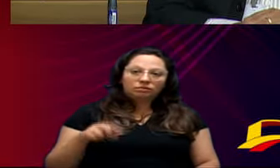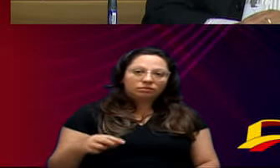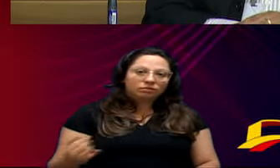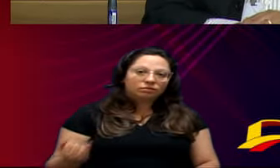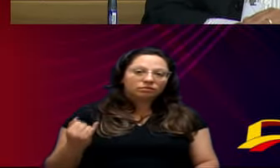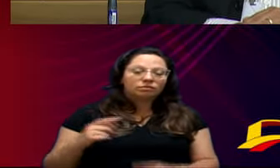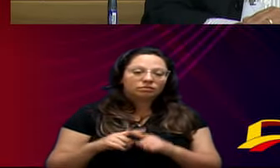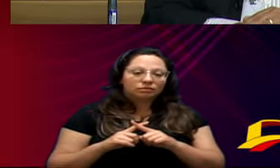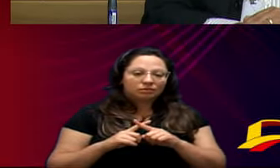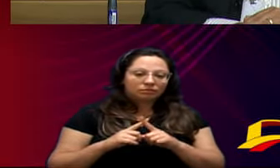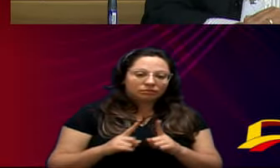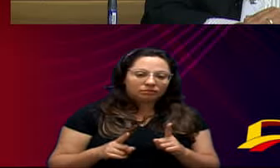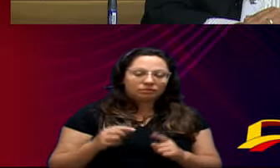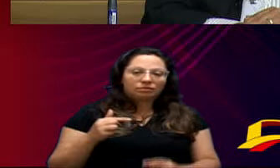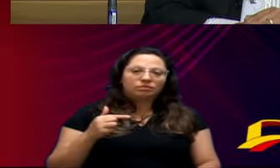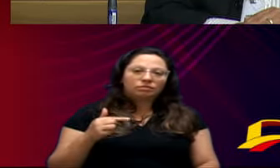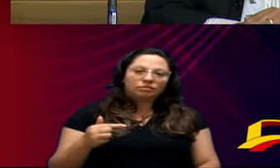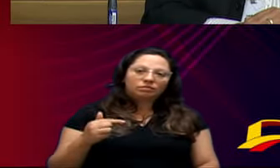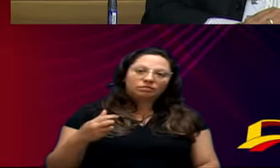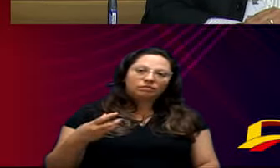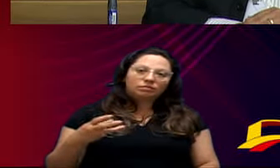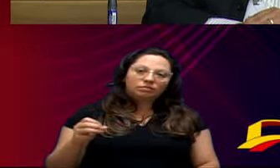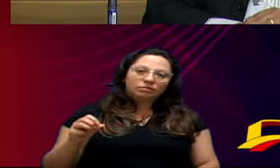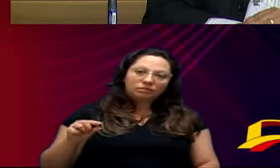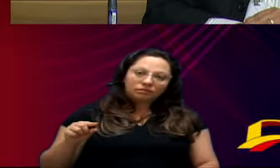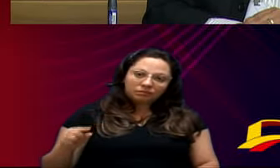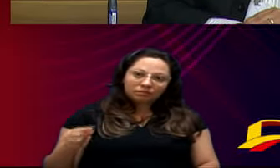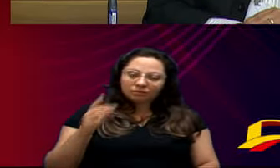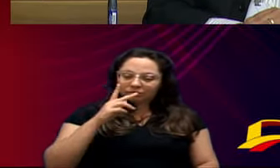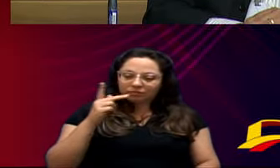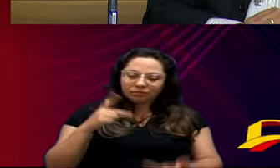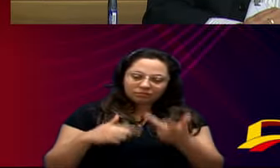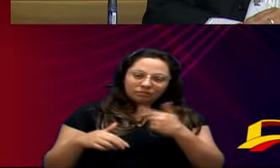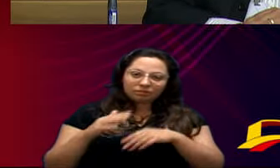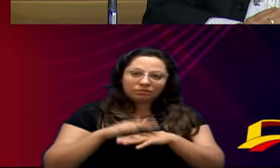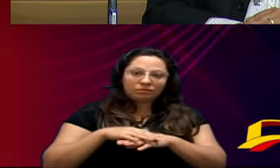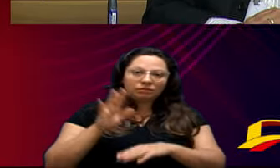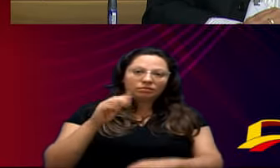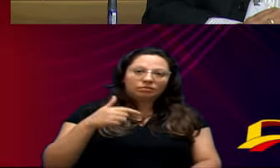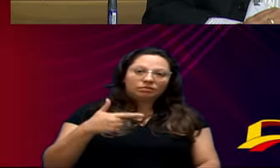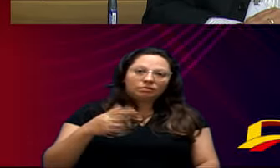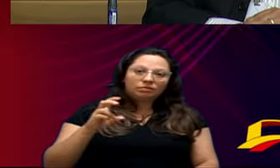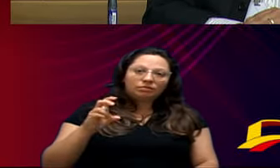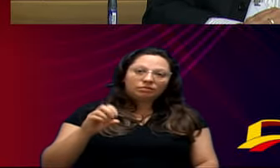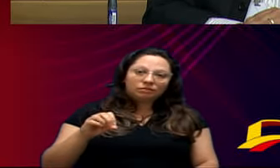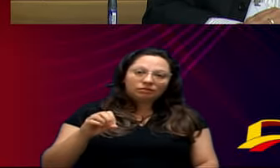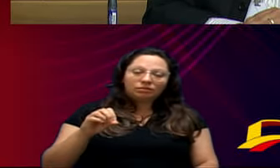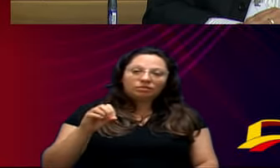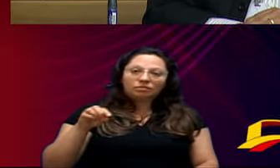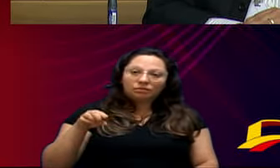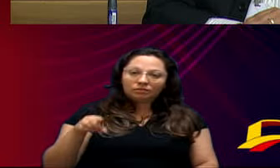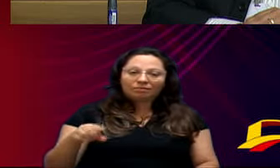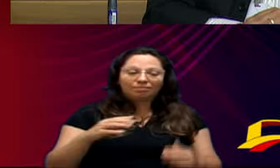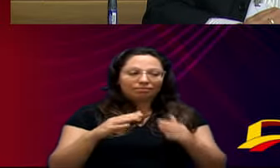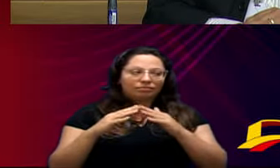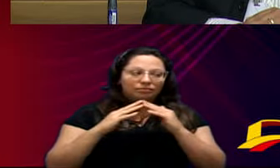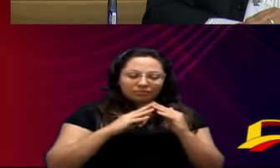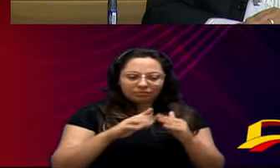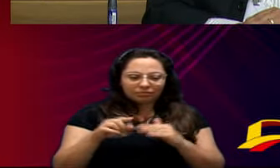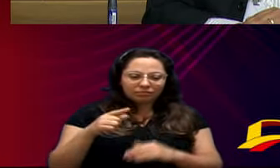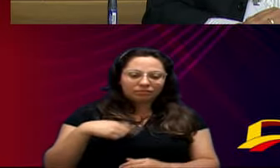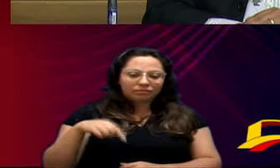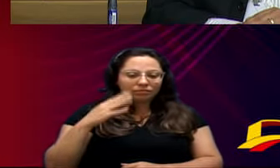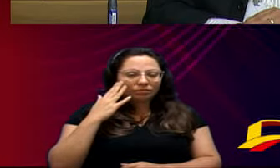universo de 730.000 habitantes com mais de 250.000 residências a gente sabe que a maioria das